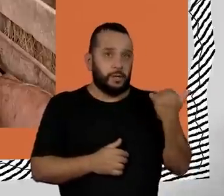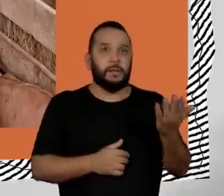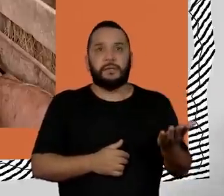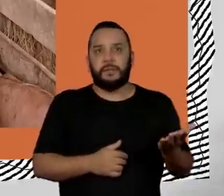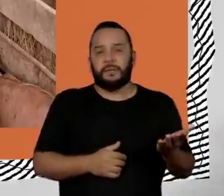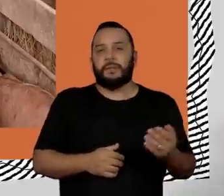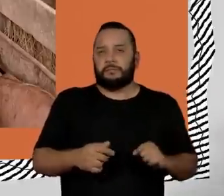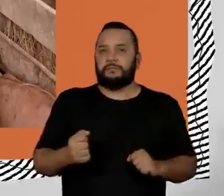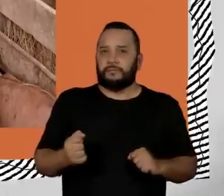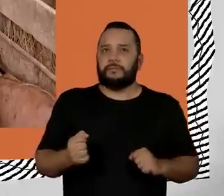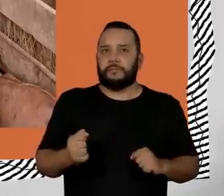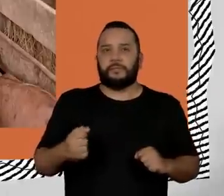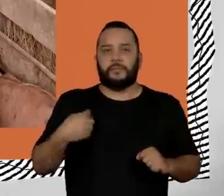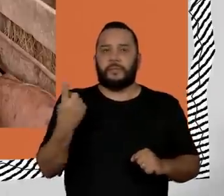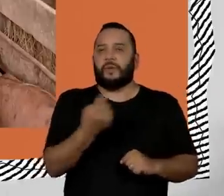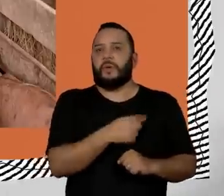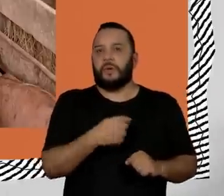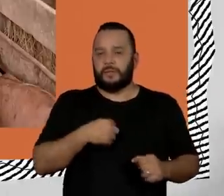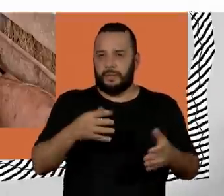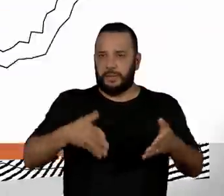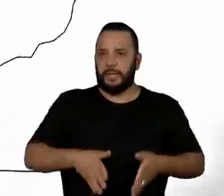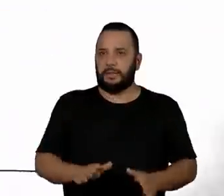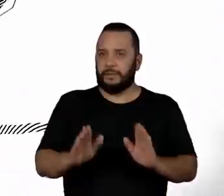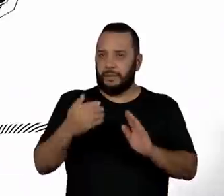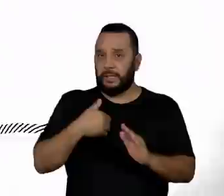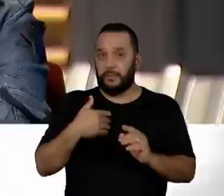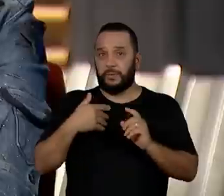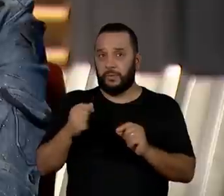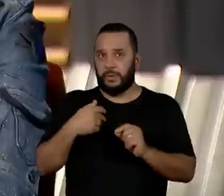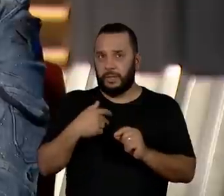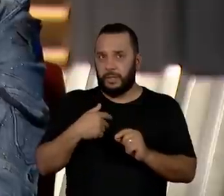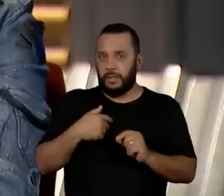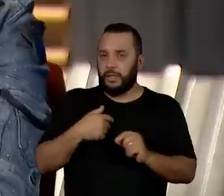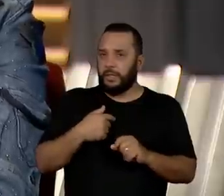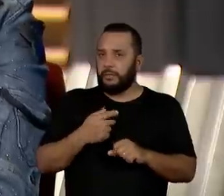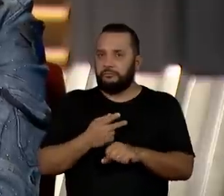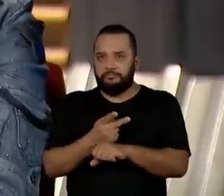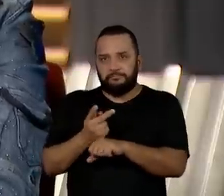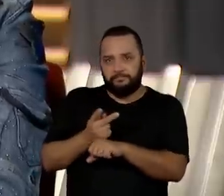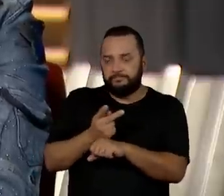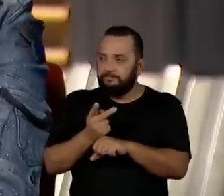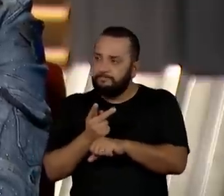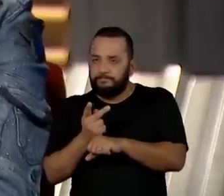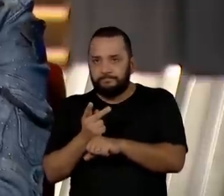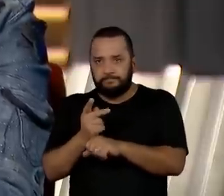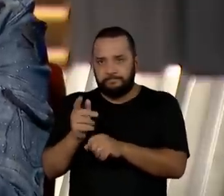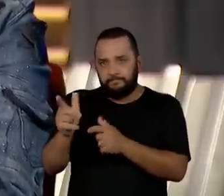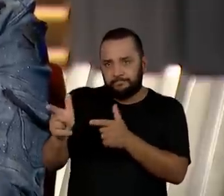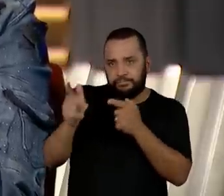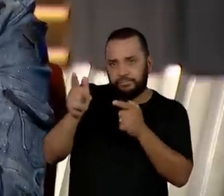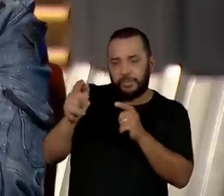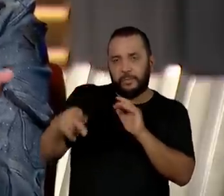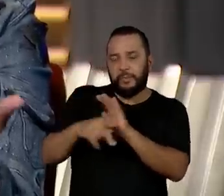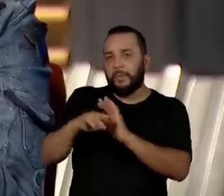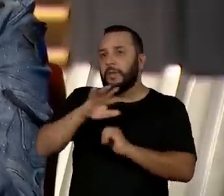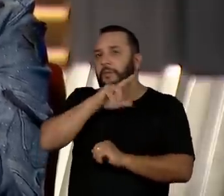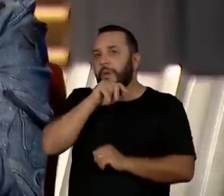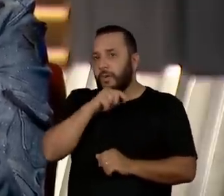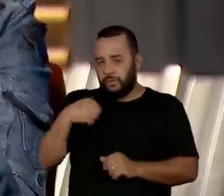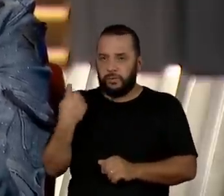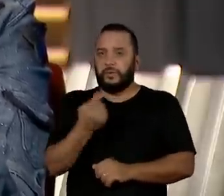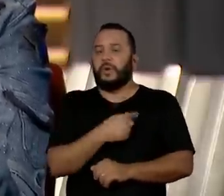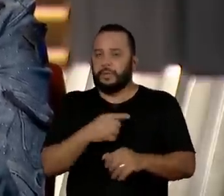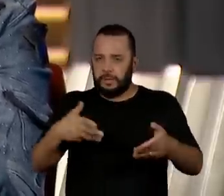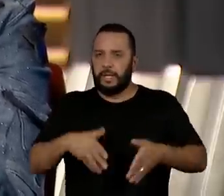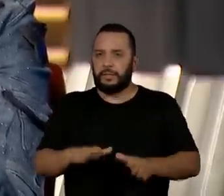É nós nascemos caçadores somos carnívoros no modo geral